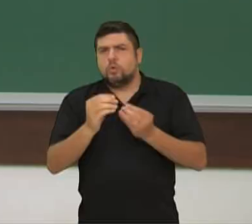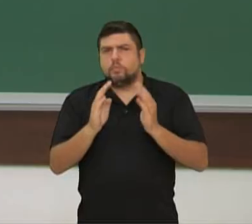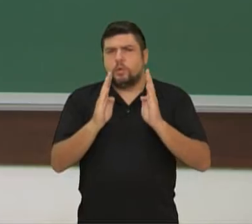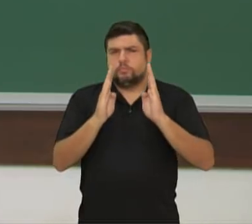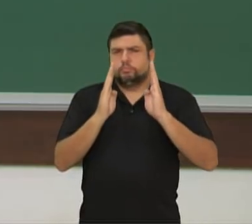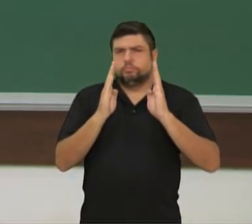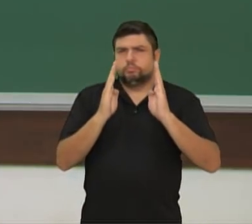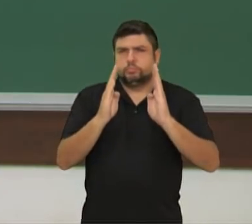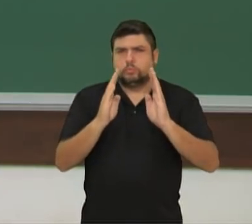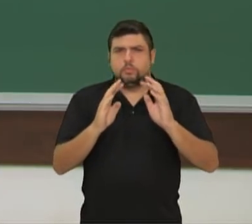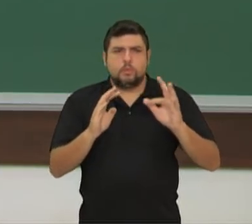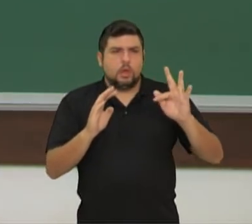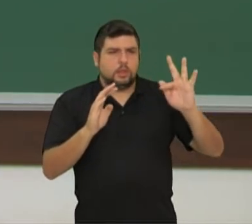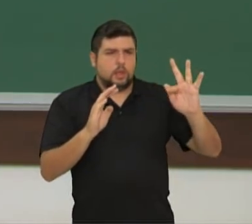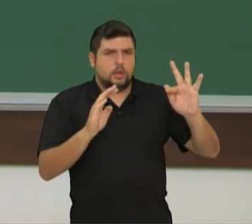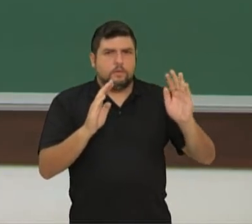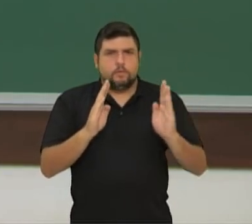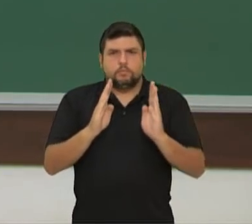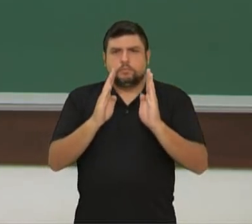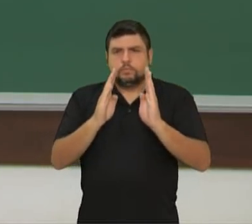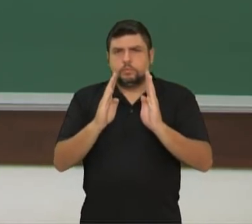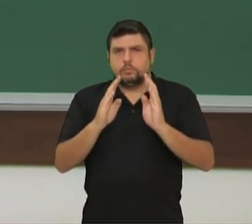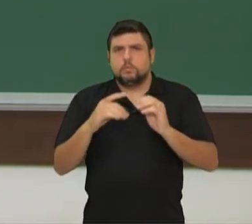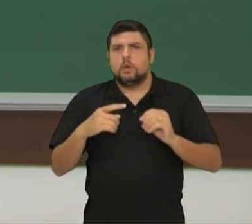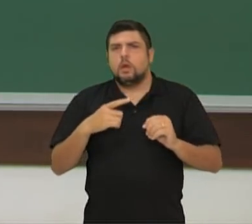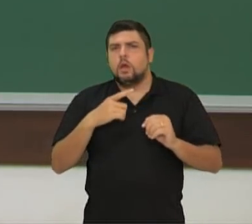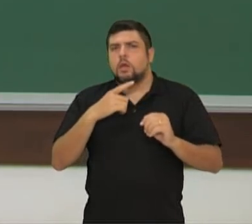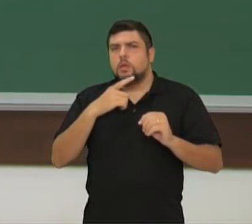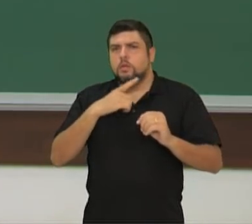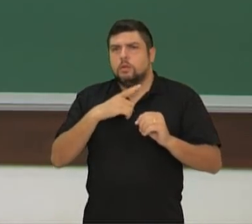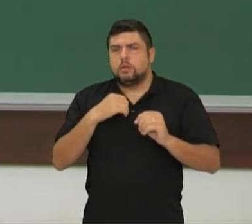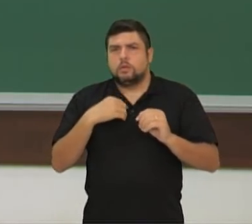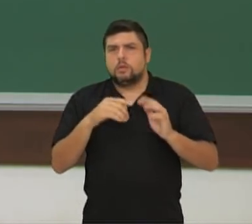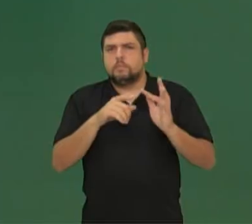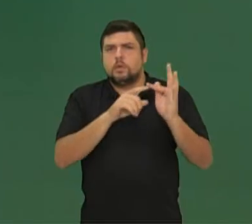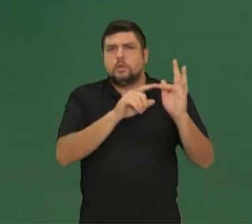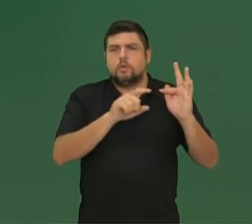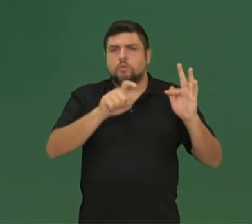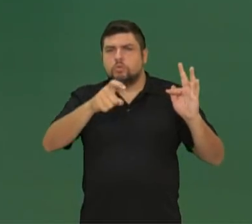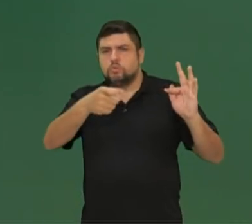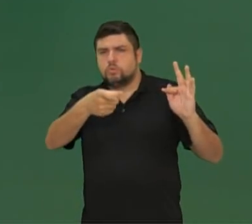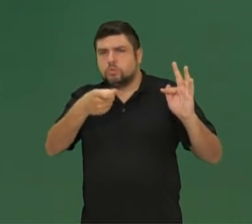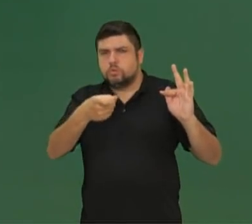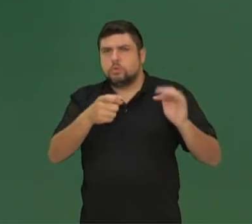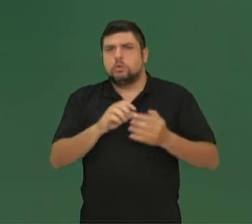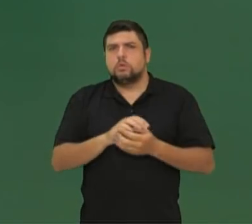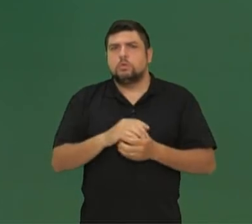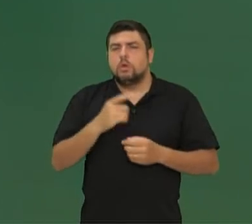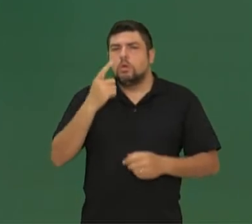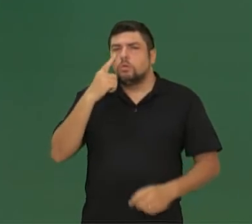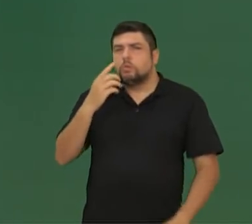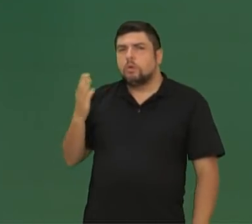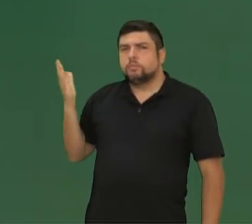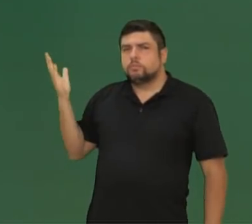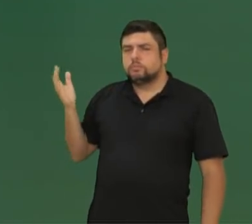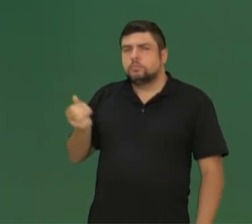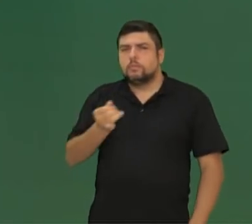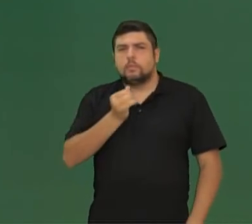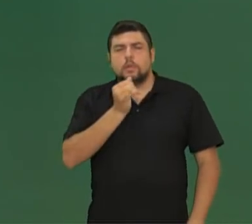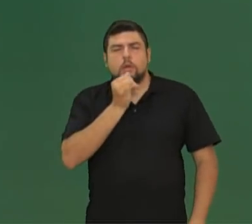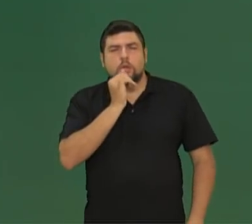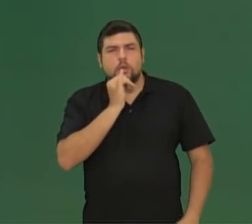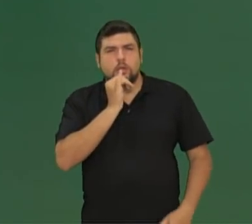envolver também uma função linear, certo? Eu trouxe para vocês um exemplo de como que é essa função